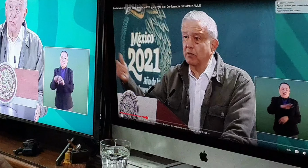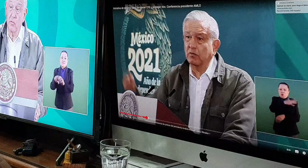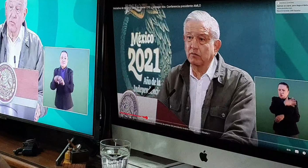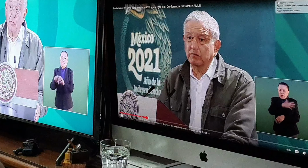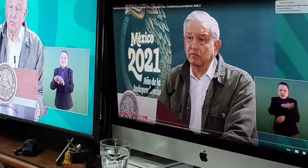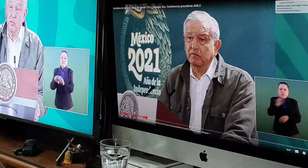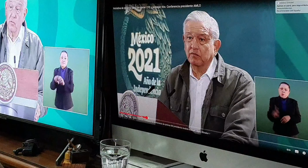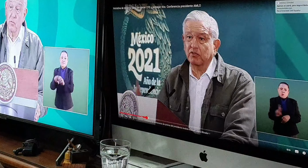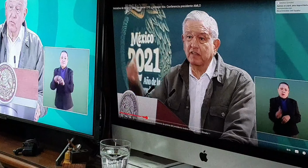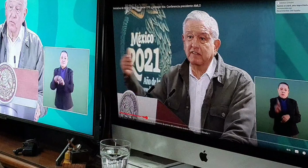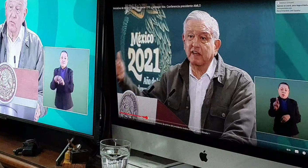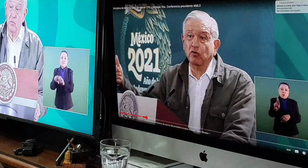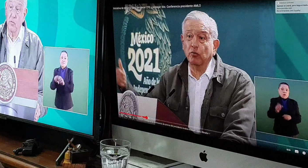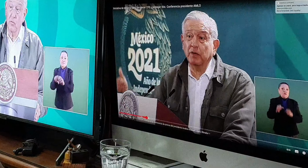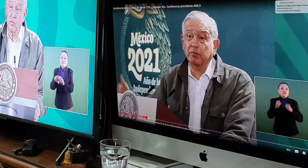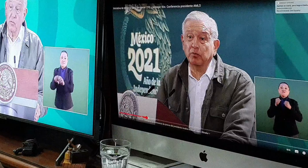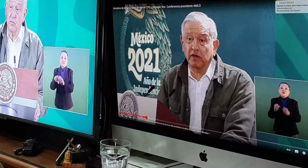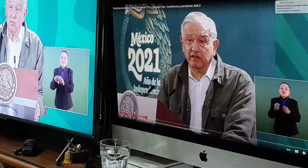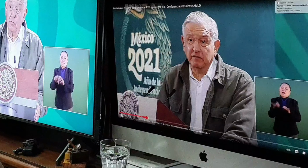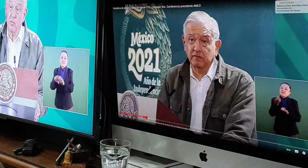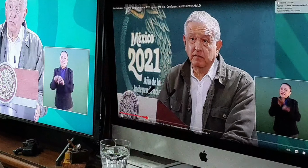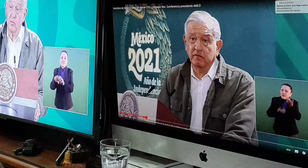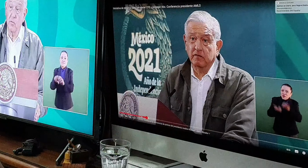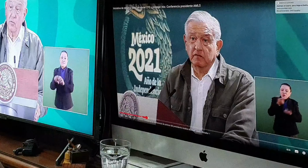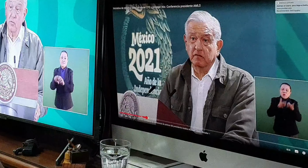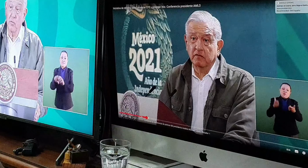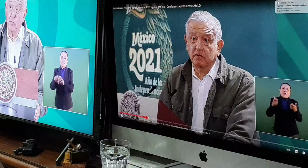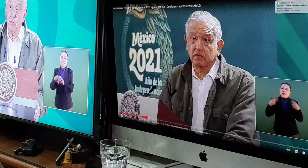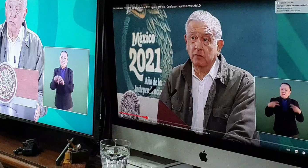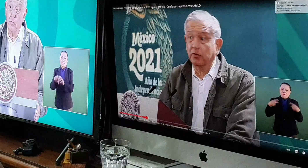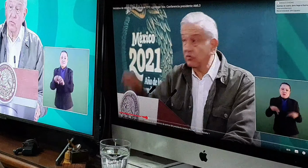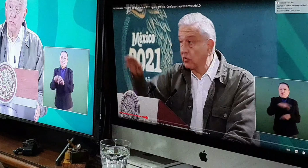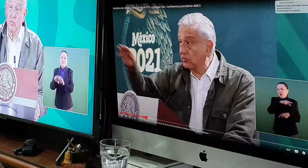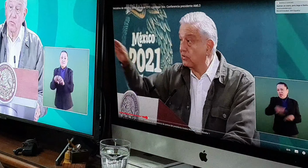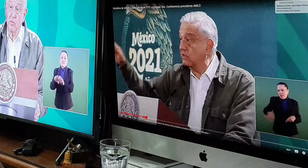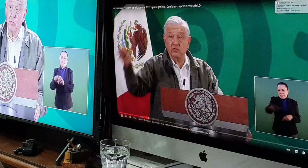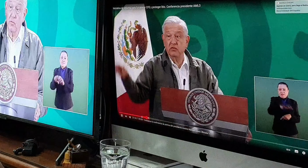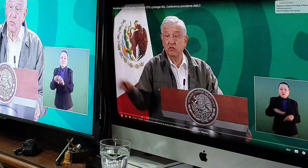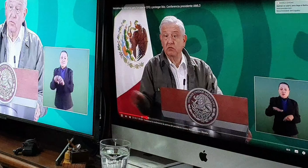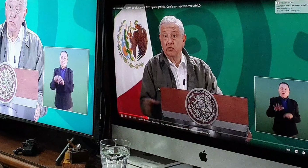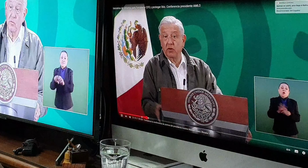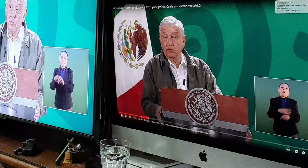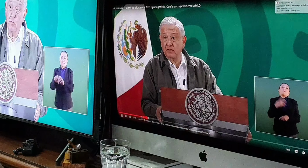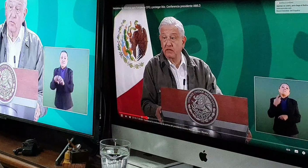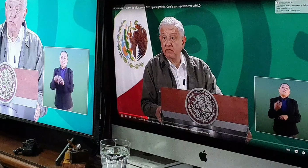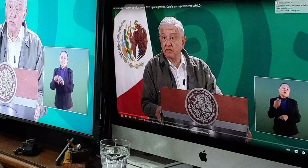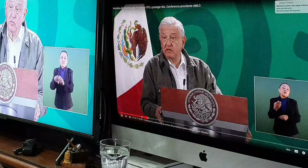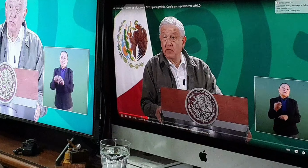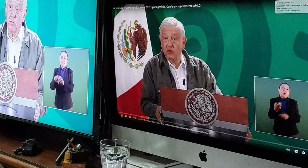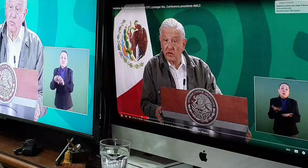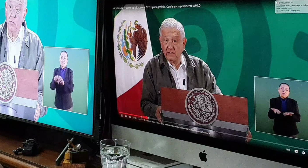interés del pueblo, fortalecer la economía popular. Y por eso no hemos tenido